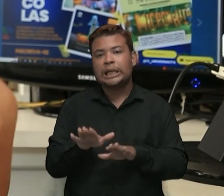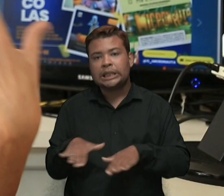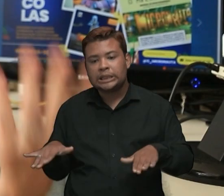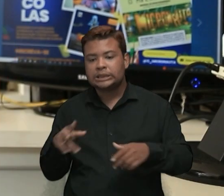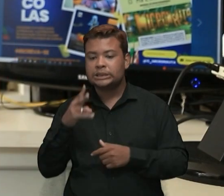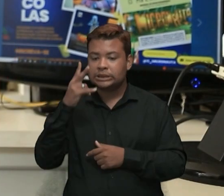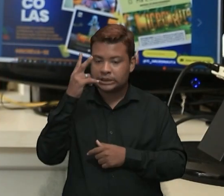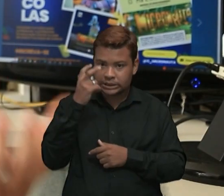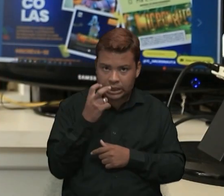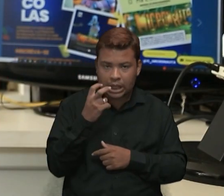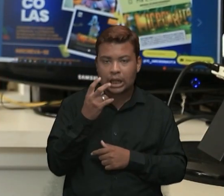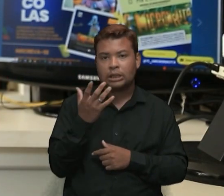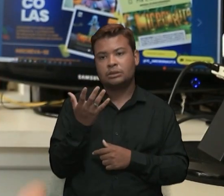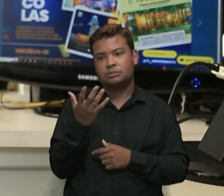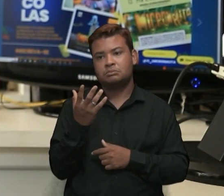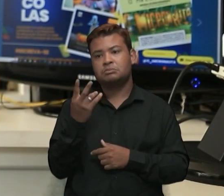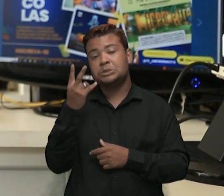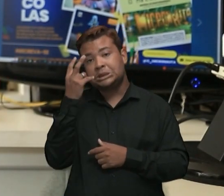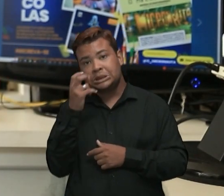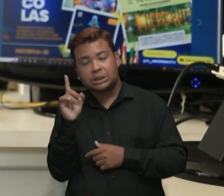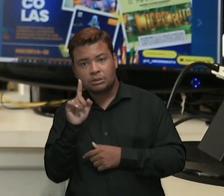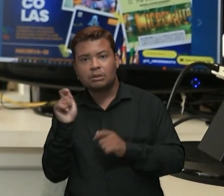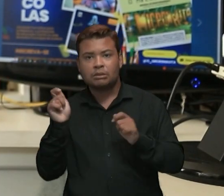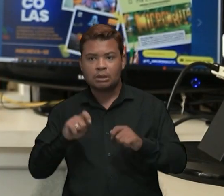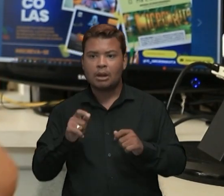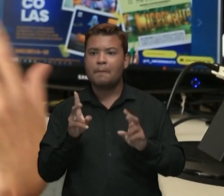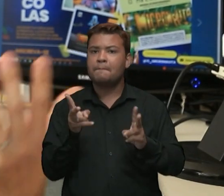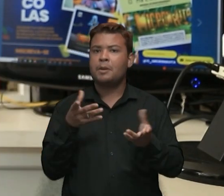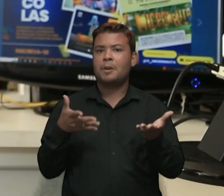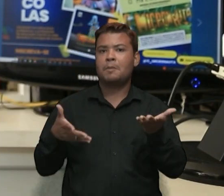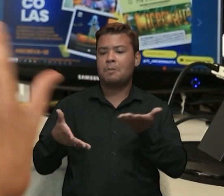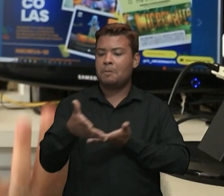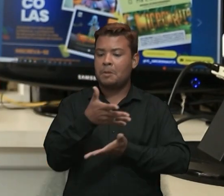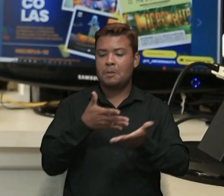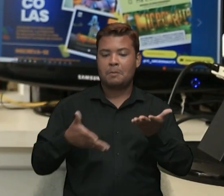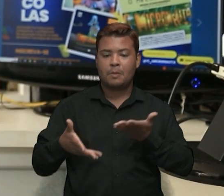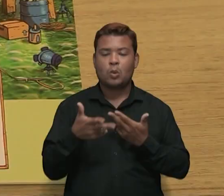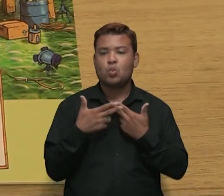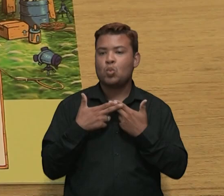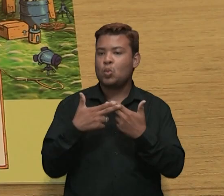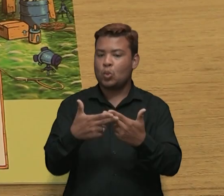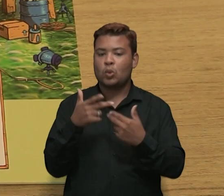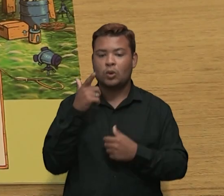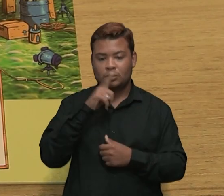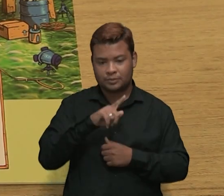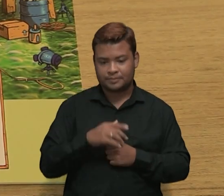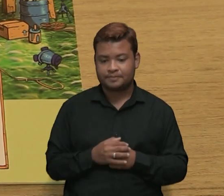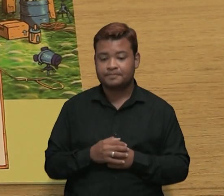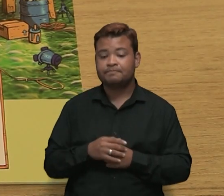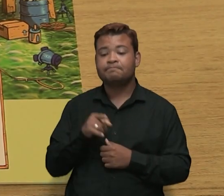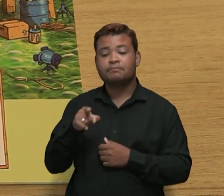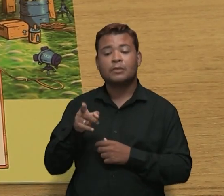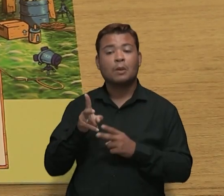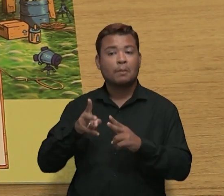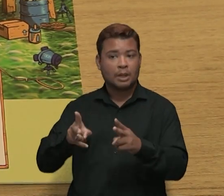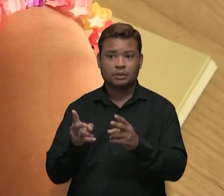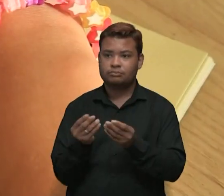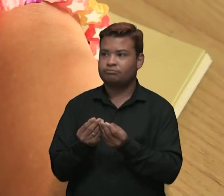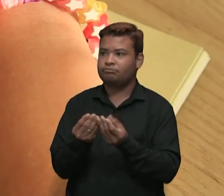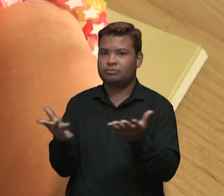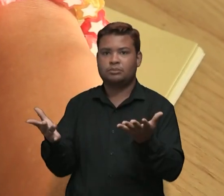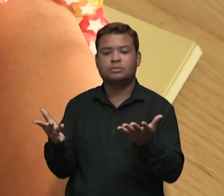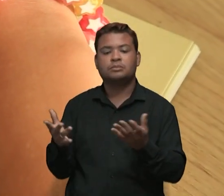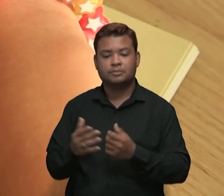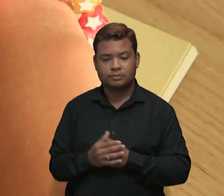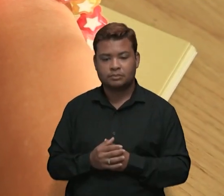e não cegas pudessem partilhar esse material de maneira única. Então, o mesmo material utilizado para ambas. E